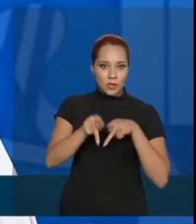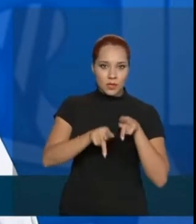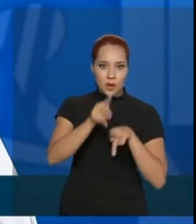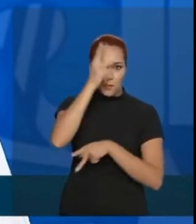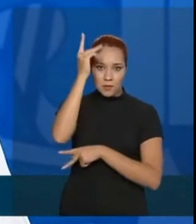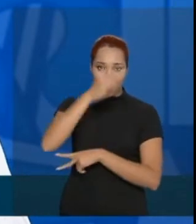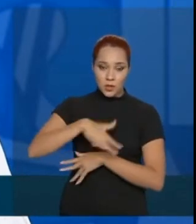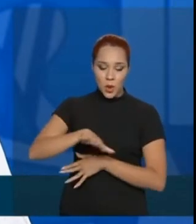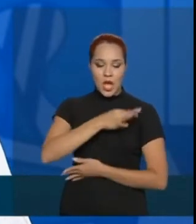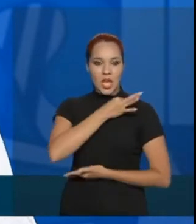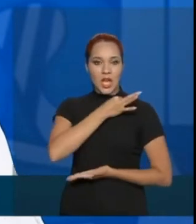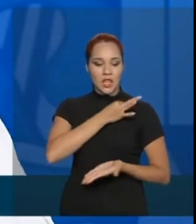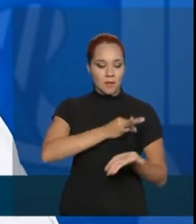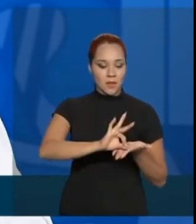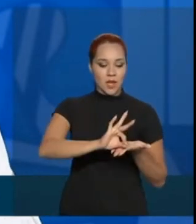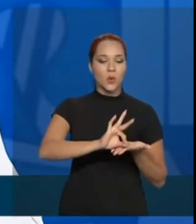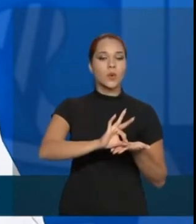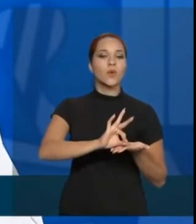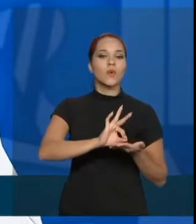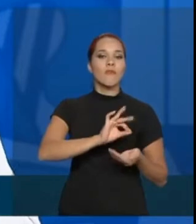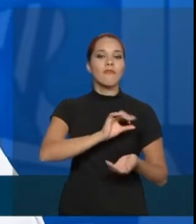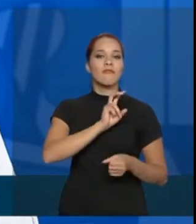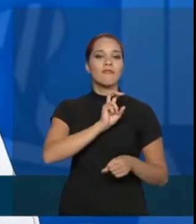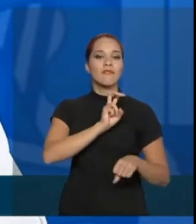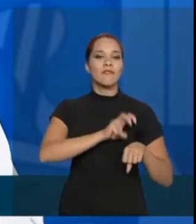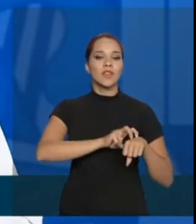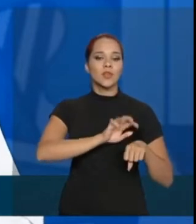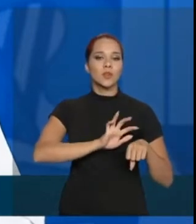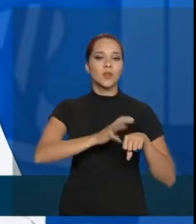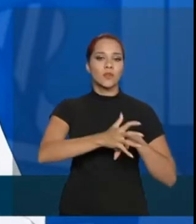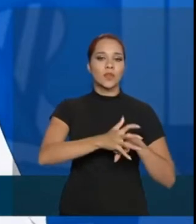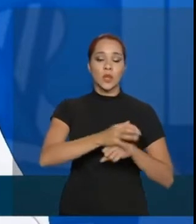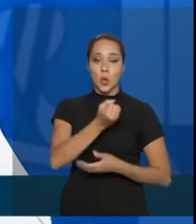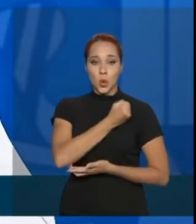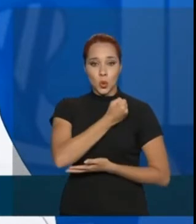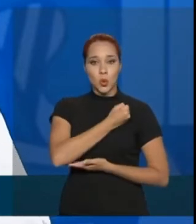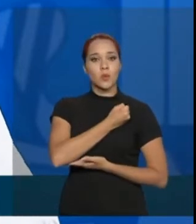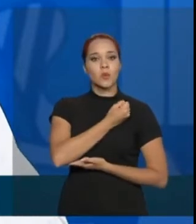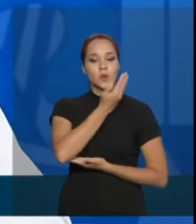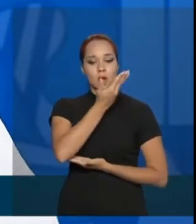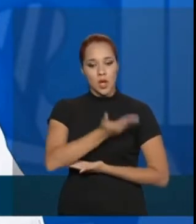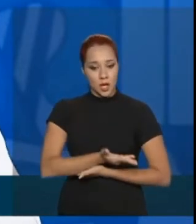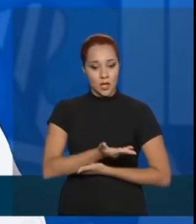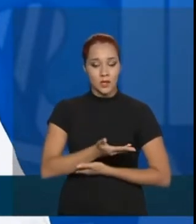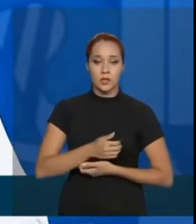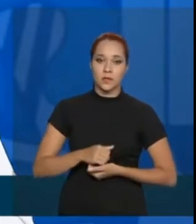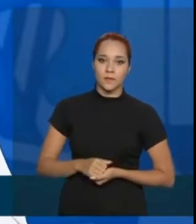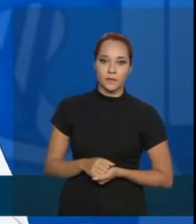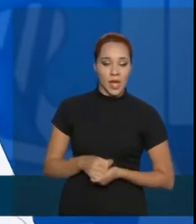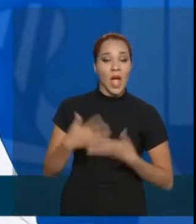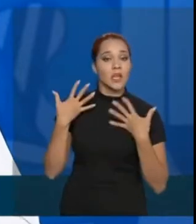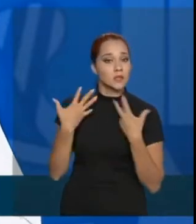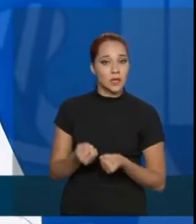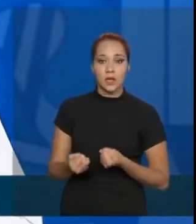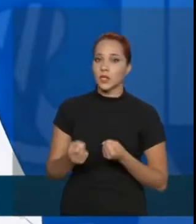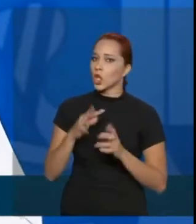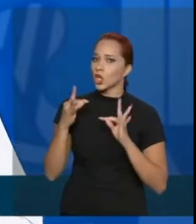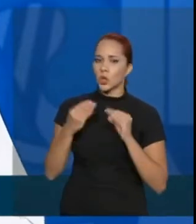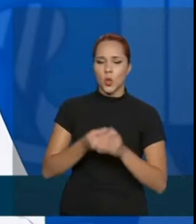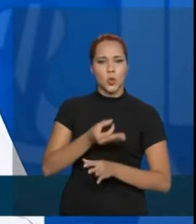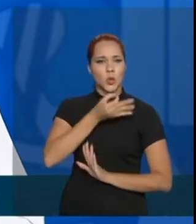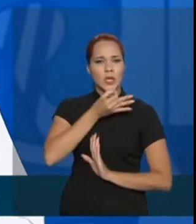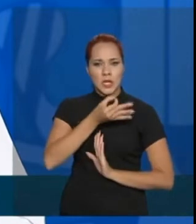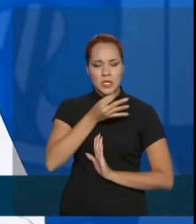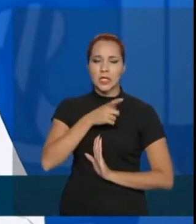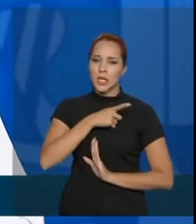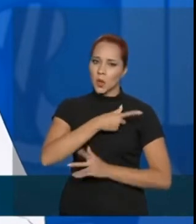inimigo agora é o vírus, o SUS está aí, os números que nós temos são esses. Aceitamos todo tipo de crítica, tem